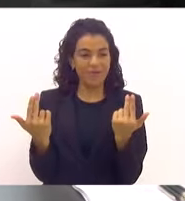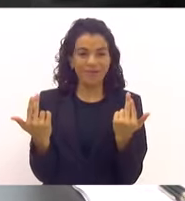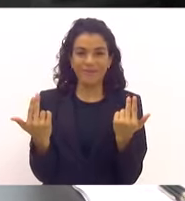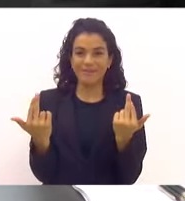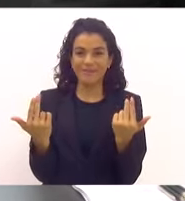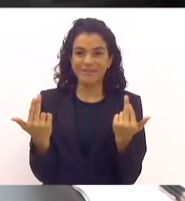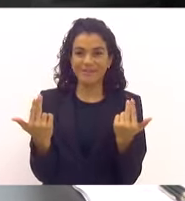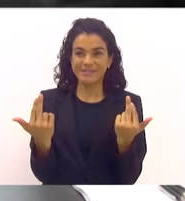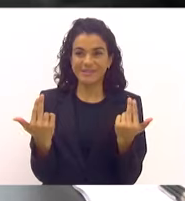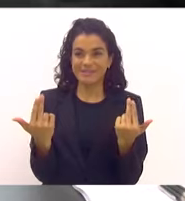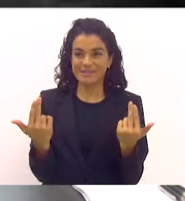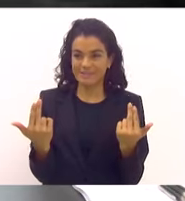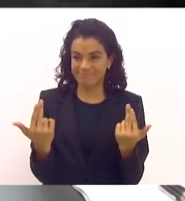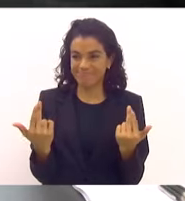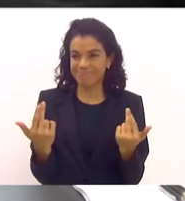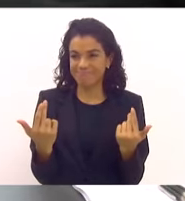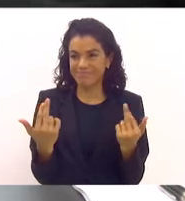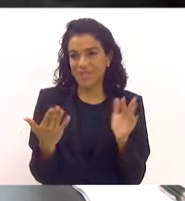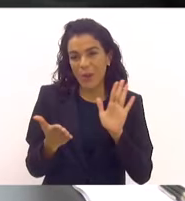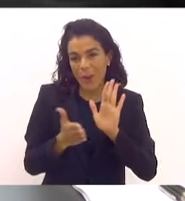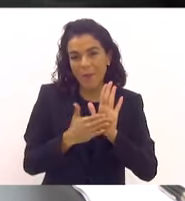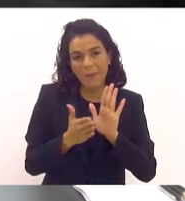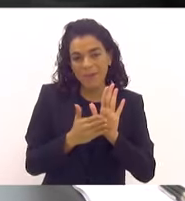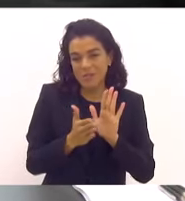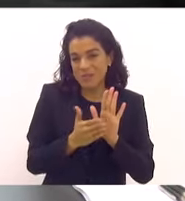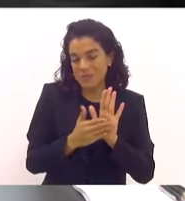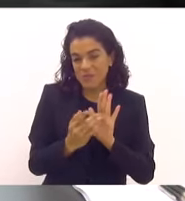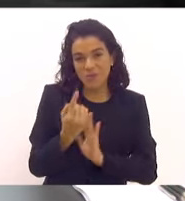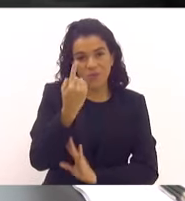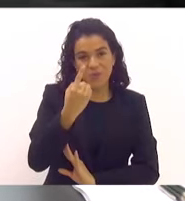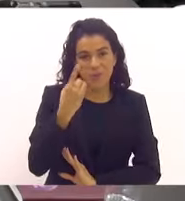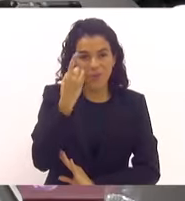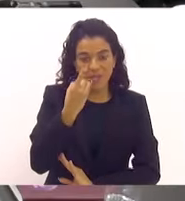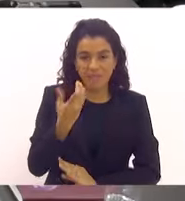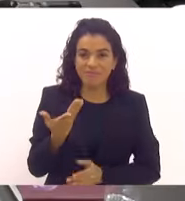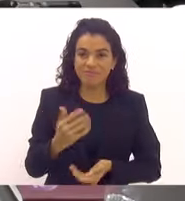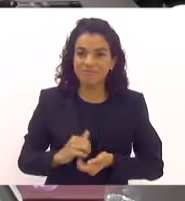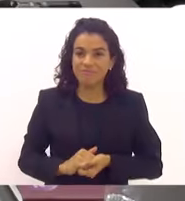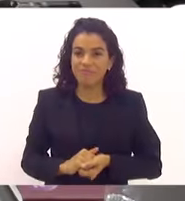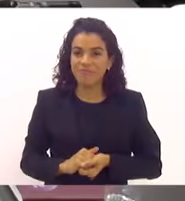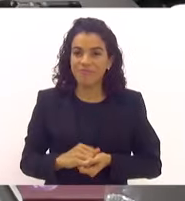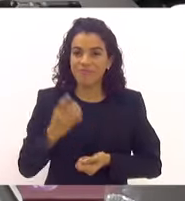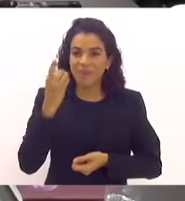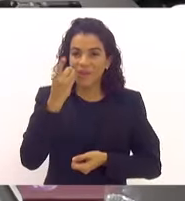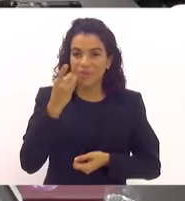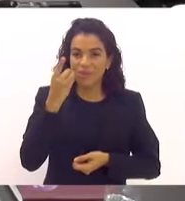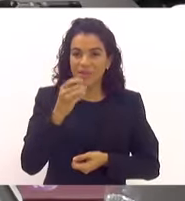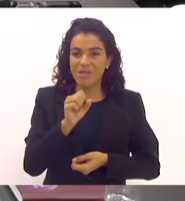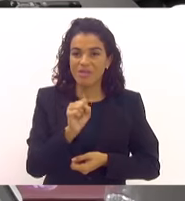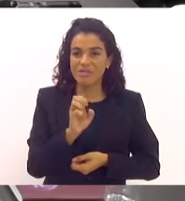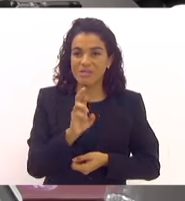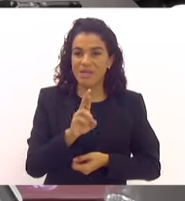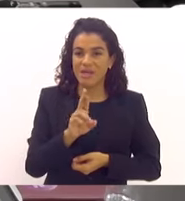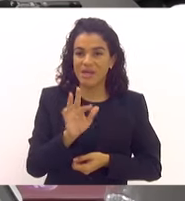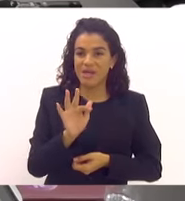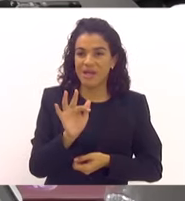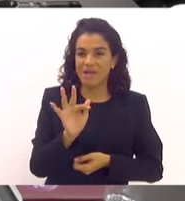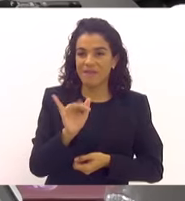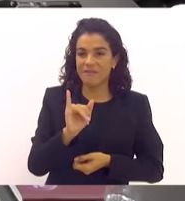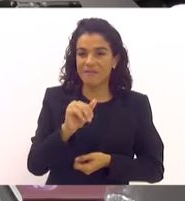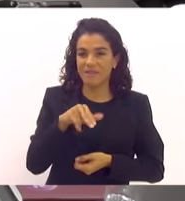uma proposição do parlamento, de um parlamentar. Deputado Serafini. Para discutir, presidente. Presidente,